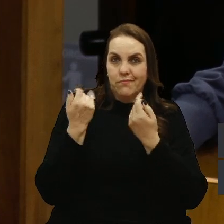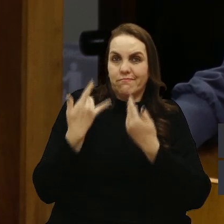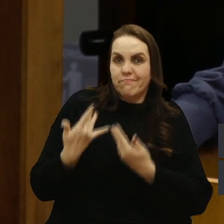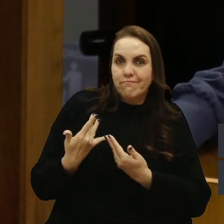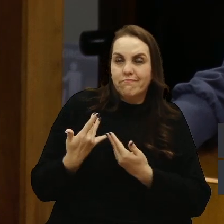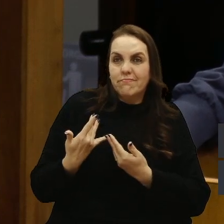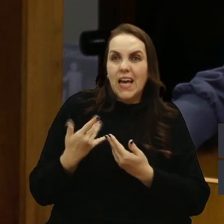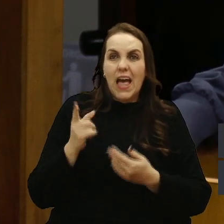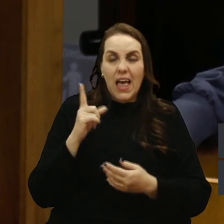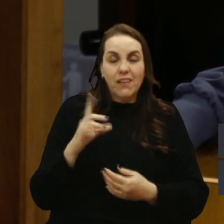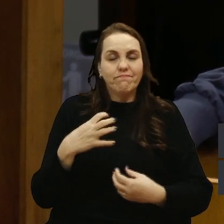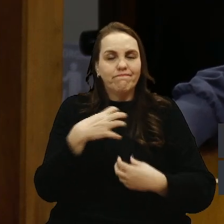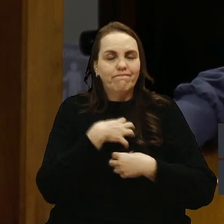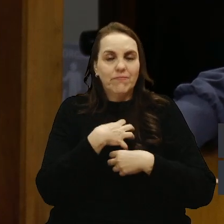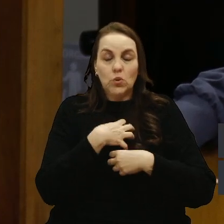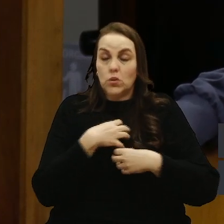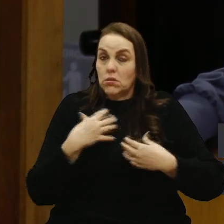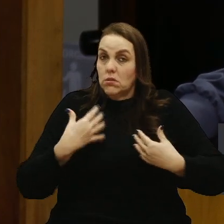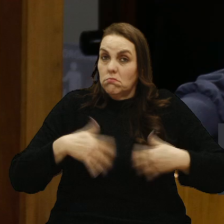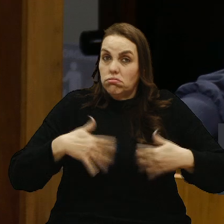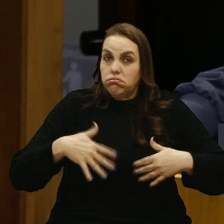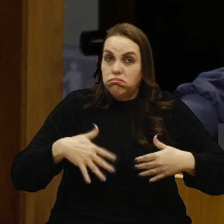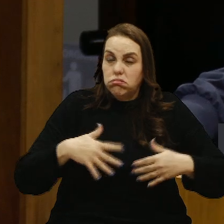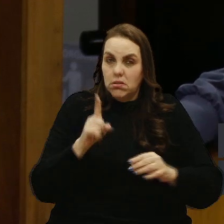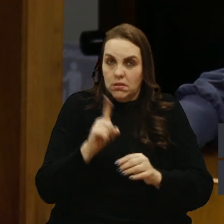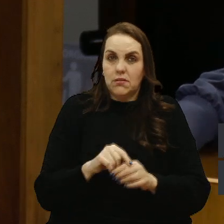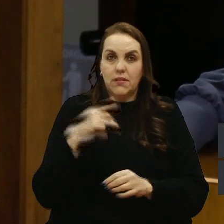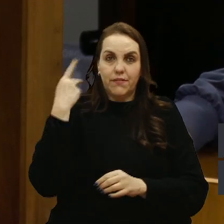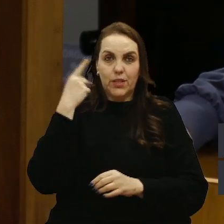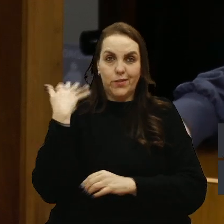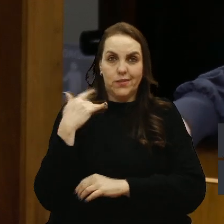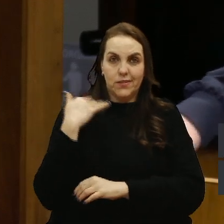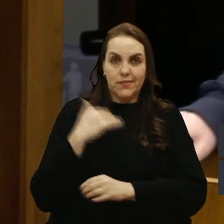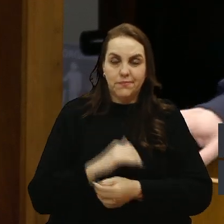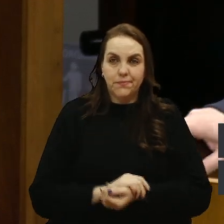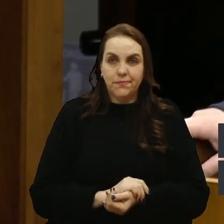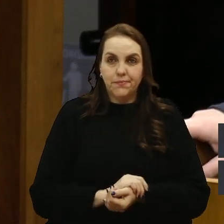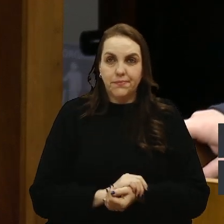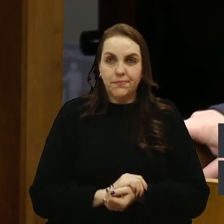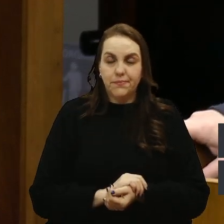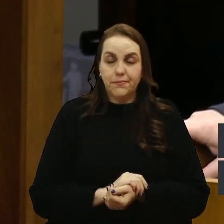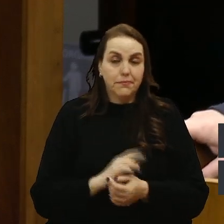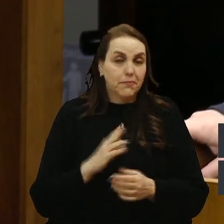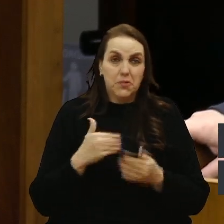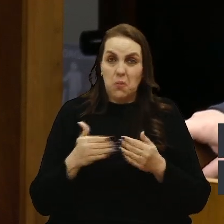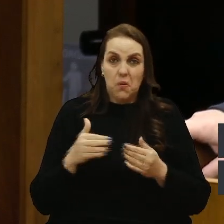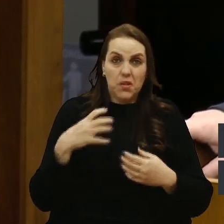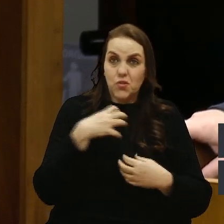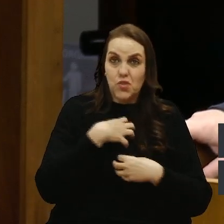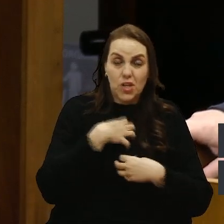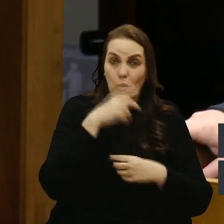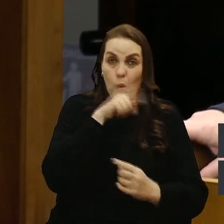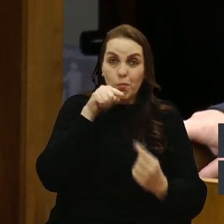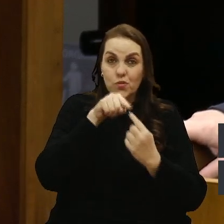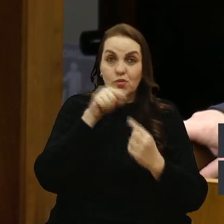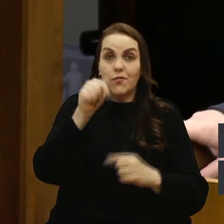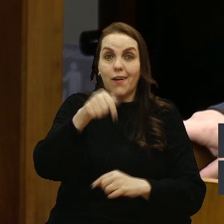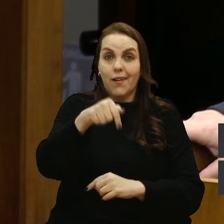e é algo que me faz tremer, vereadora Andressa. De toda forma, nosso objetivo